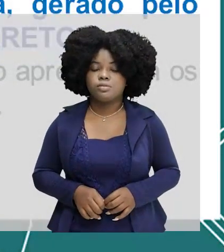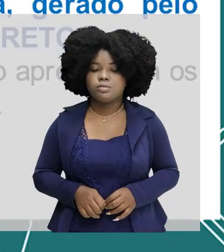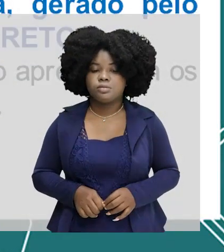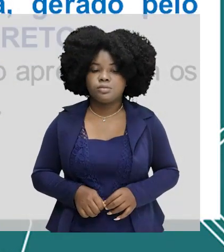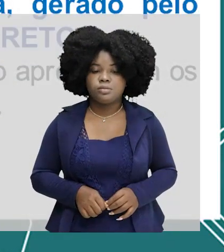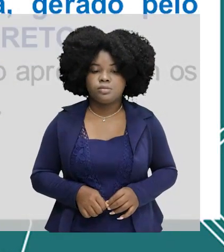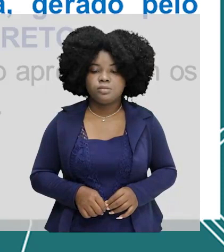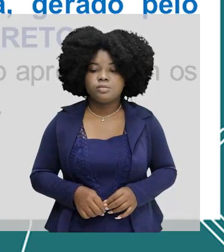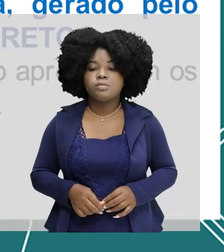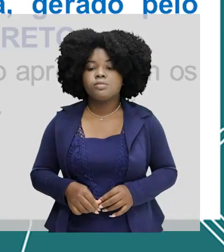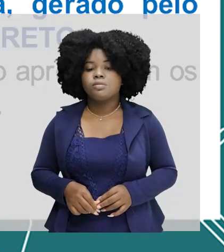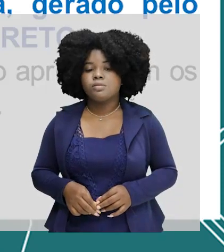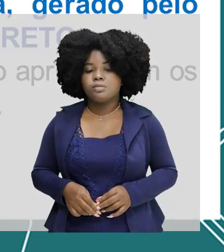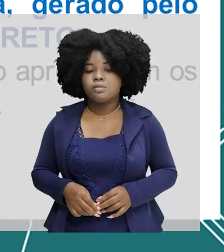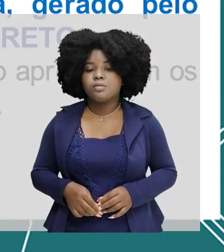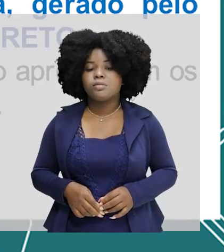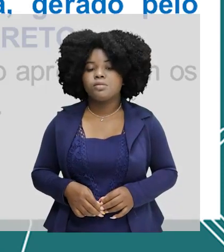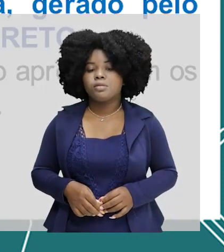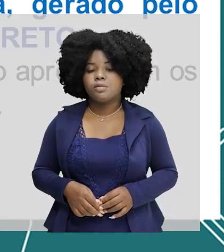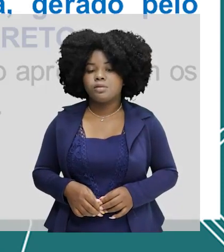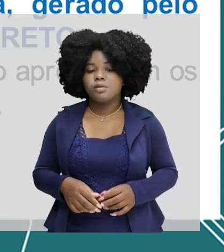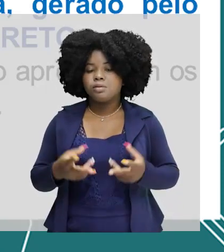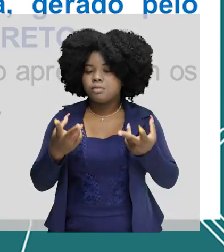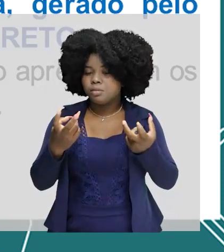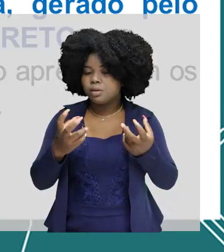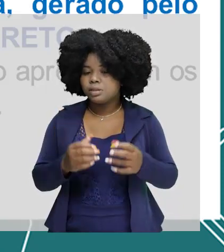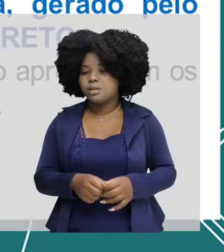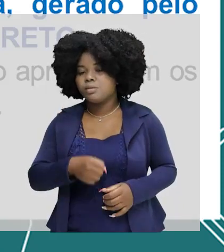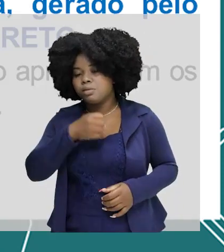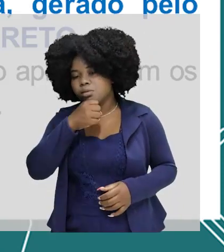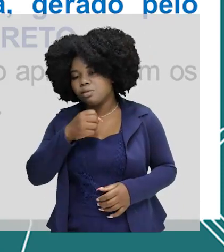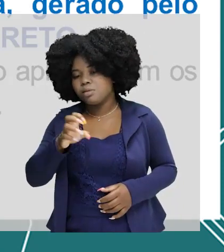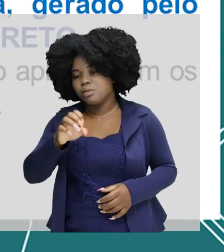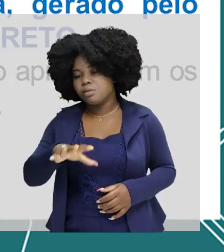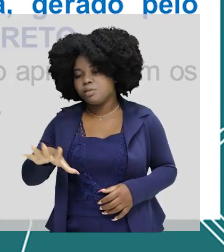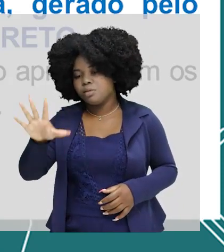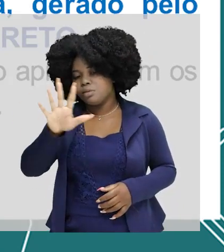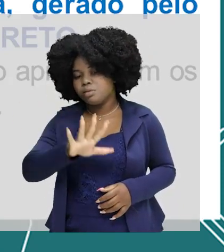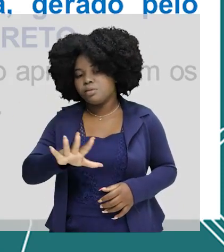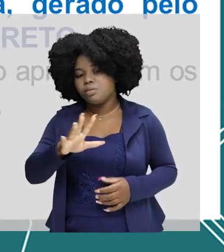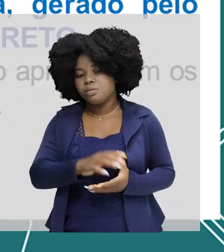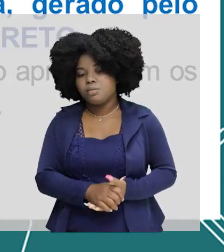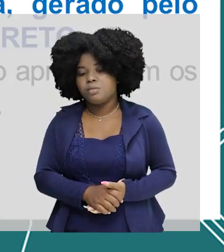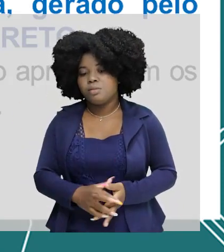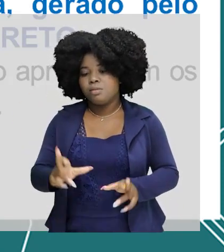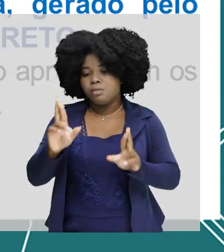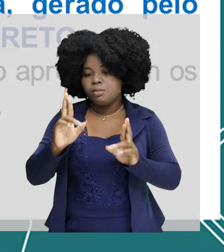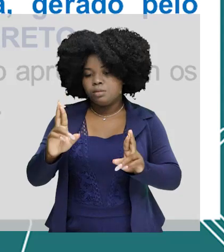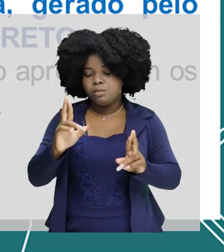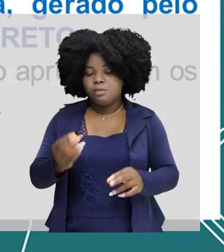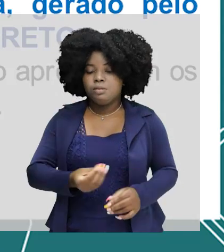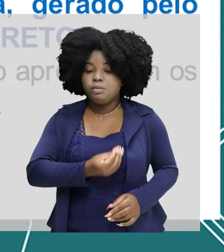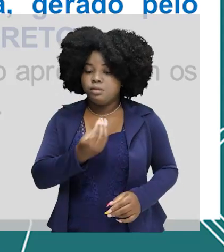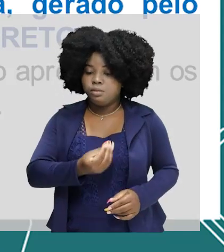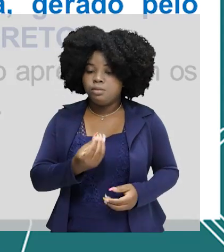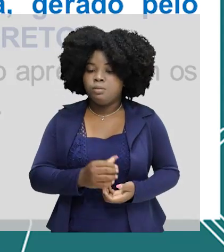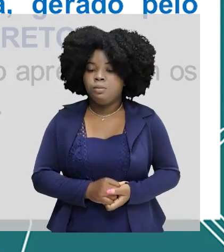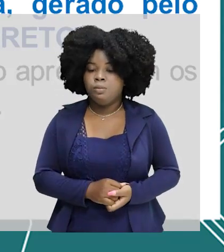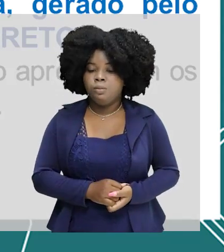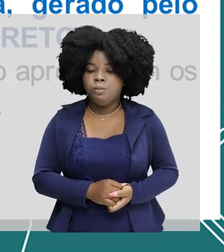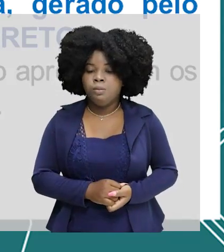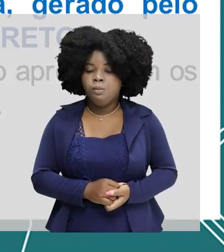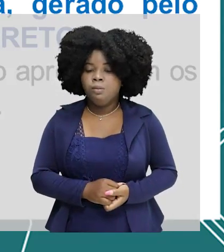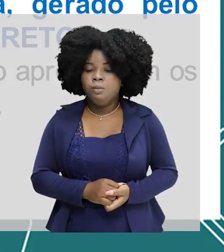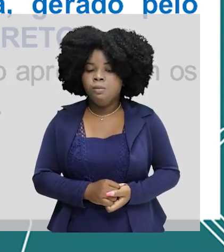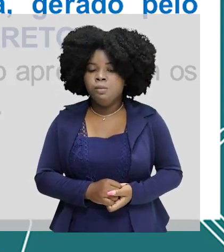né? Percebe-se o envelhecimento da população europeia gerado pelo aumento da expectativa de vida nesse